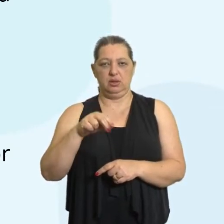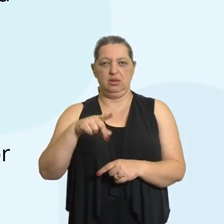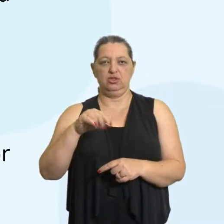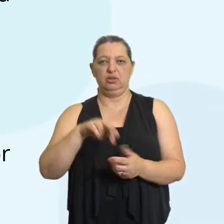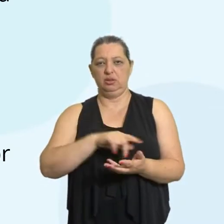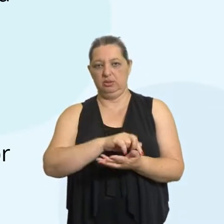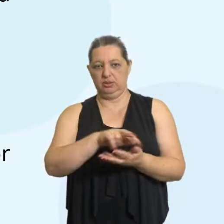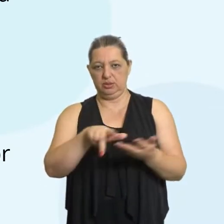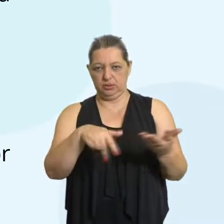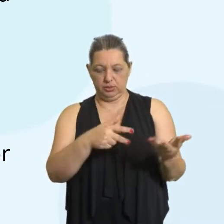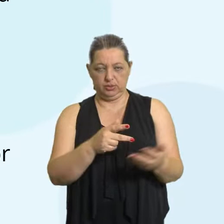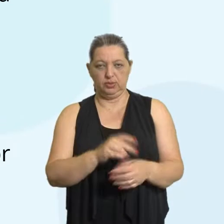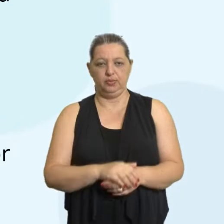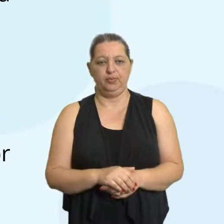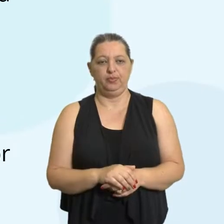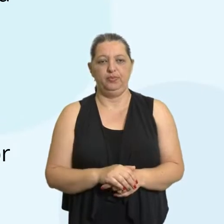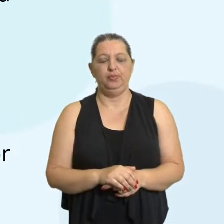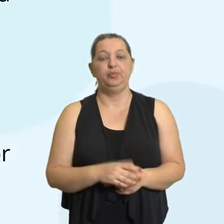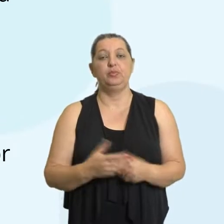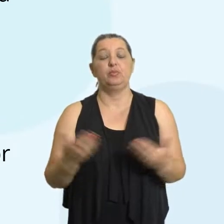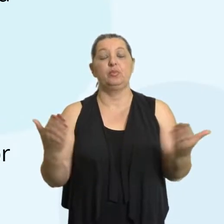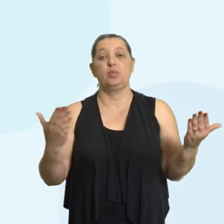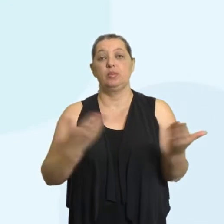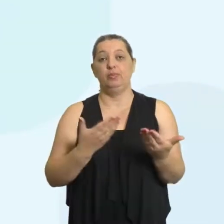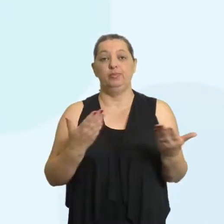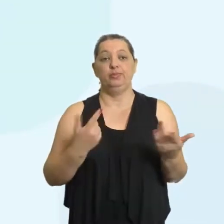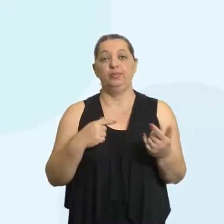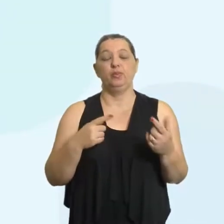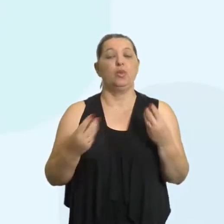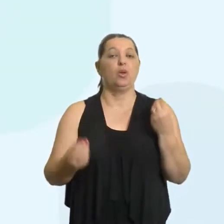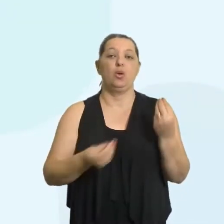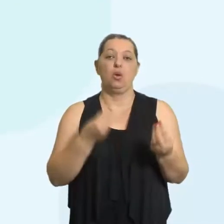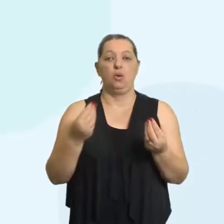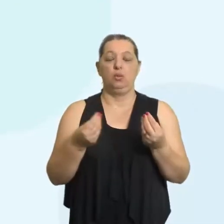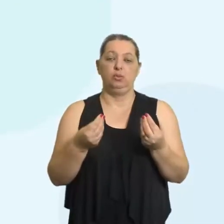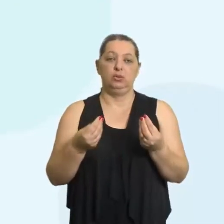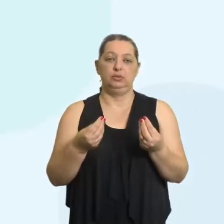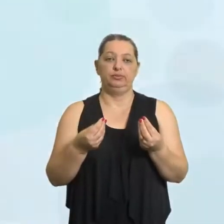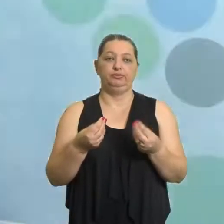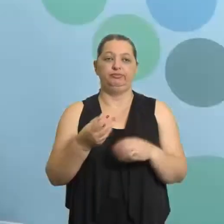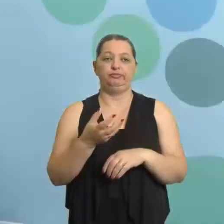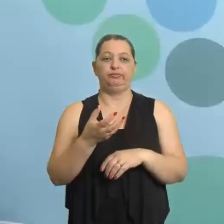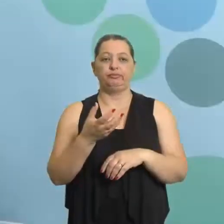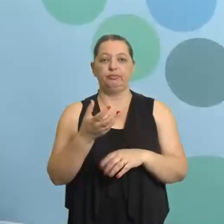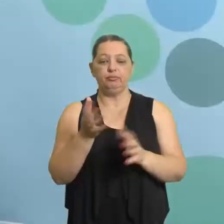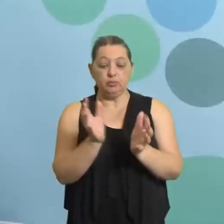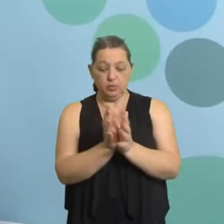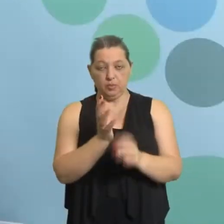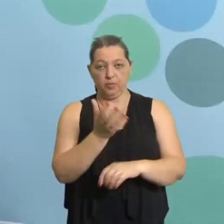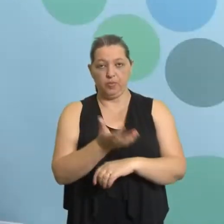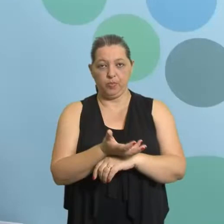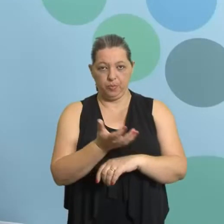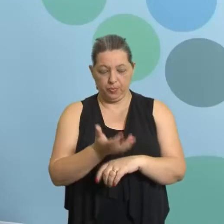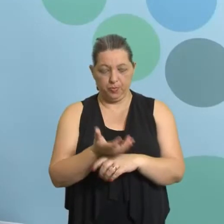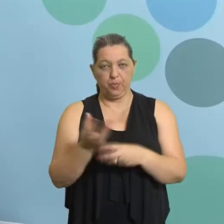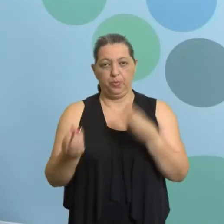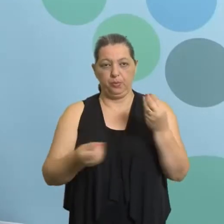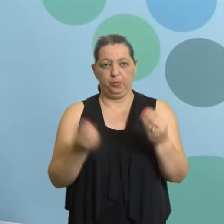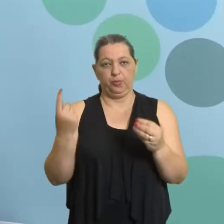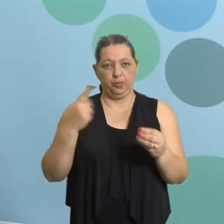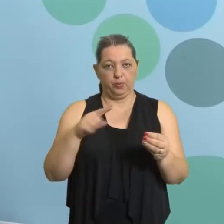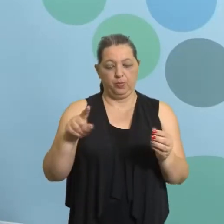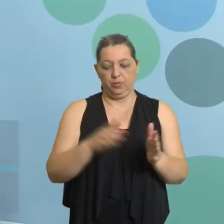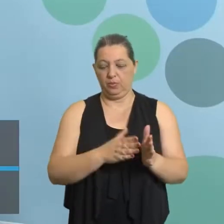muito bem então a gente vai falar agora um pouquinho do percurso né O que que a gente vai ver hoje aí nessa formação nessa último último